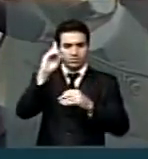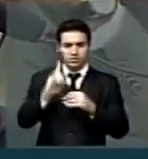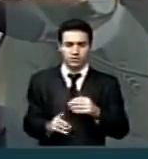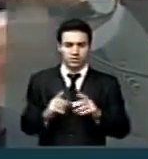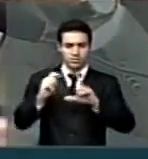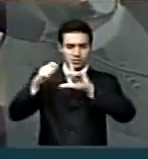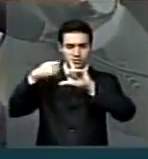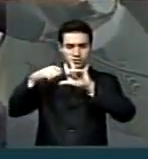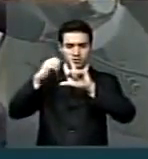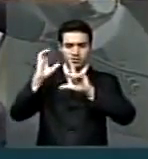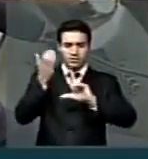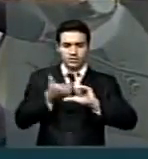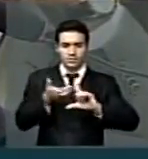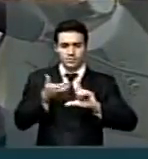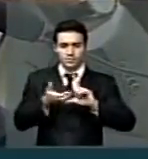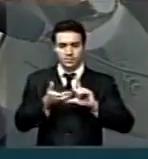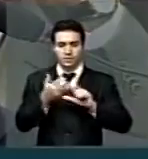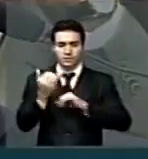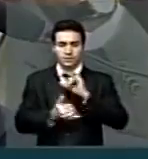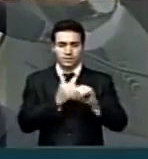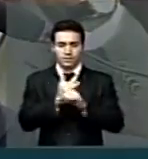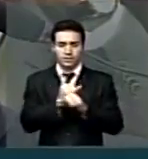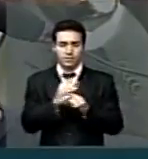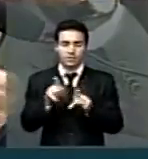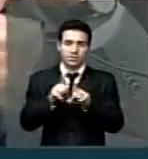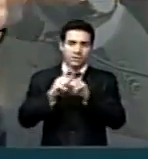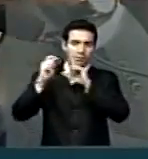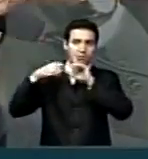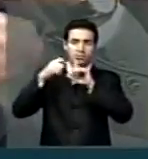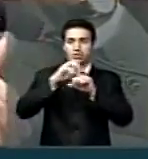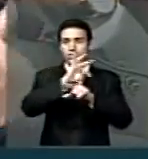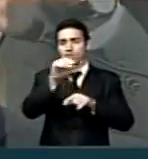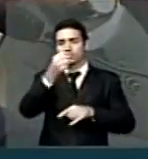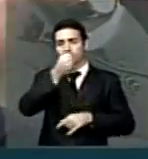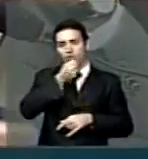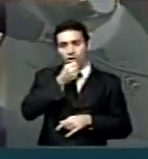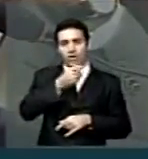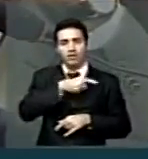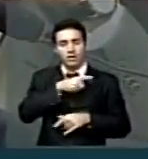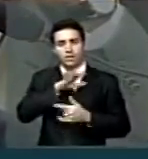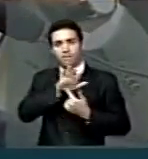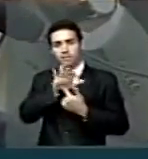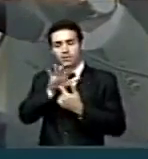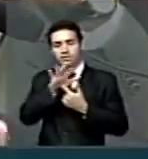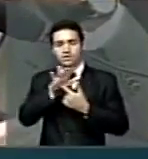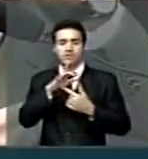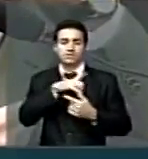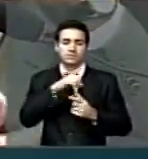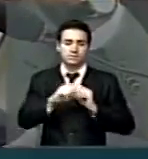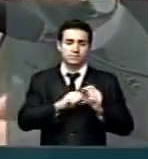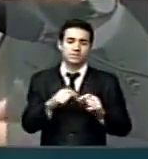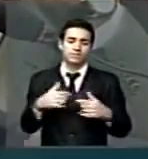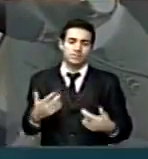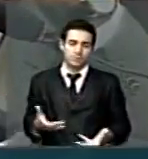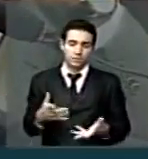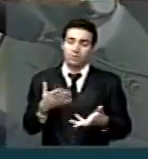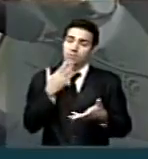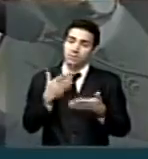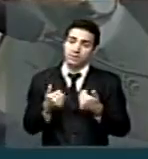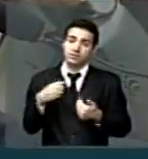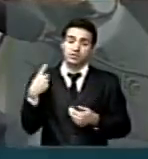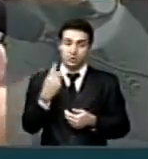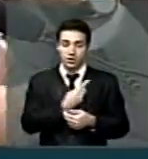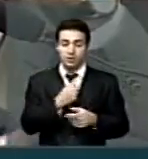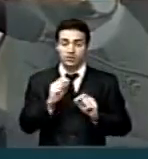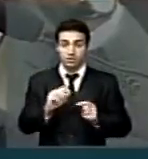Câmara, pela internet, pela imprensa que está aqui, que eu tenho certeza fazendo uma grande cobertura, não é? Então, que nós possamos